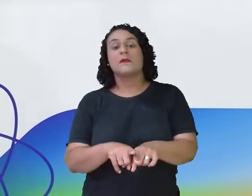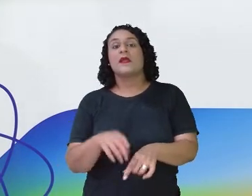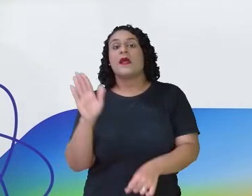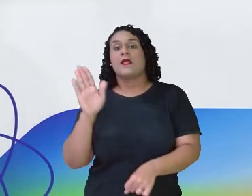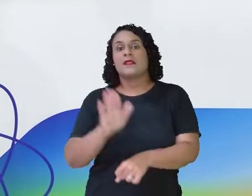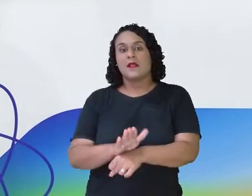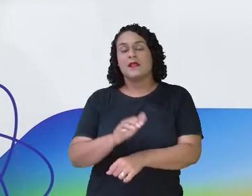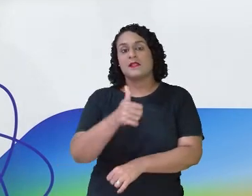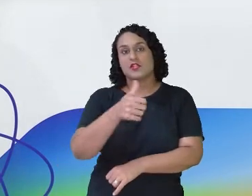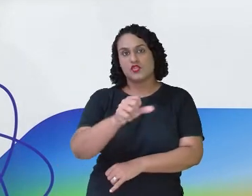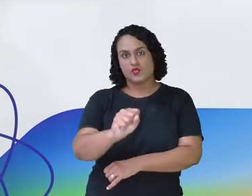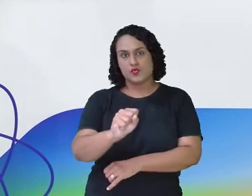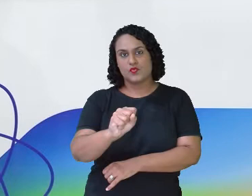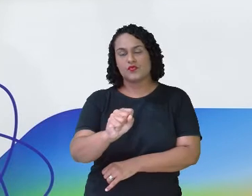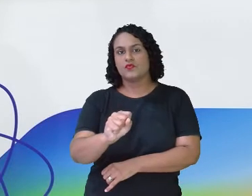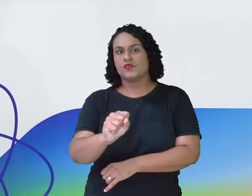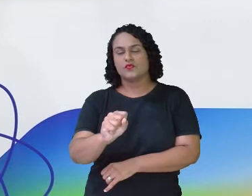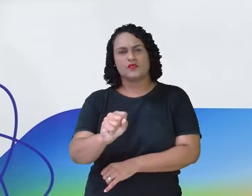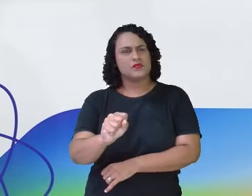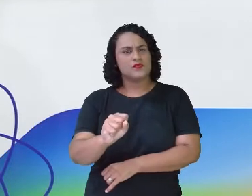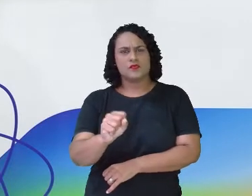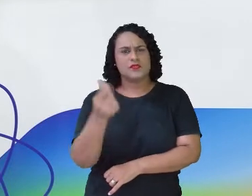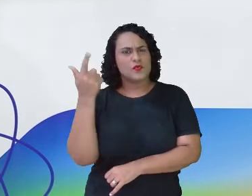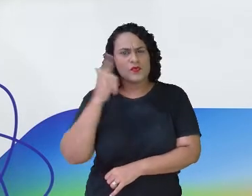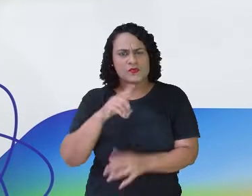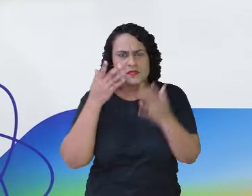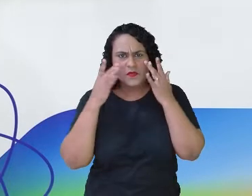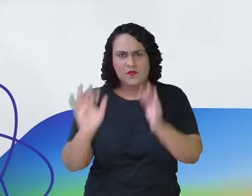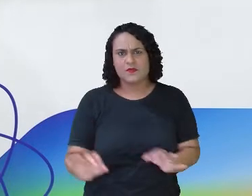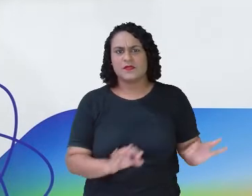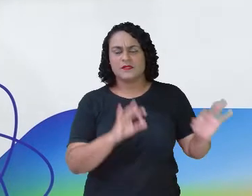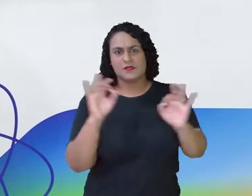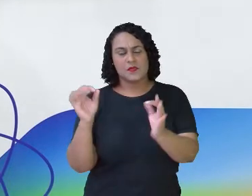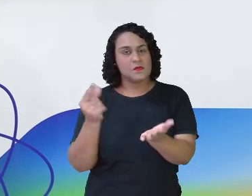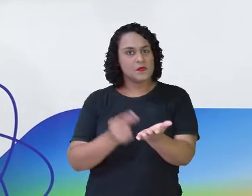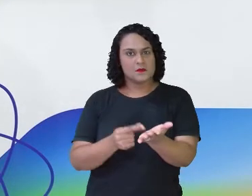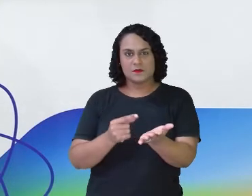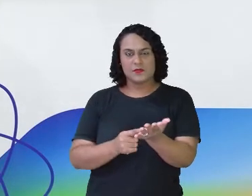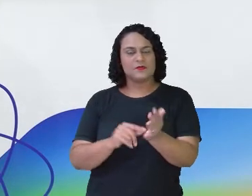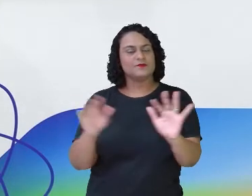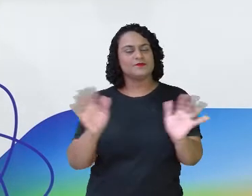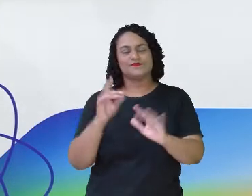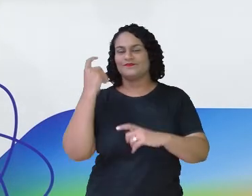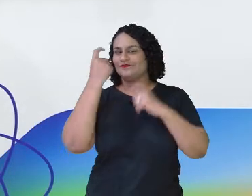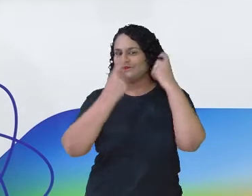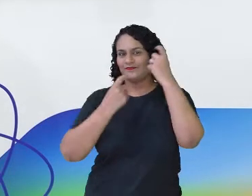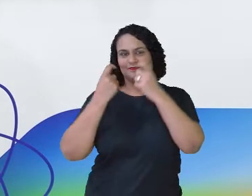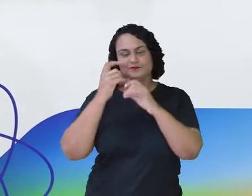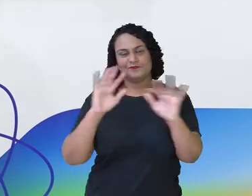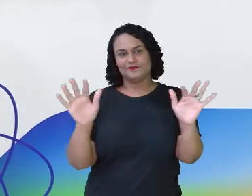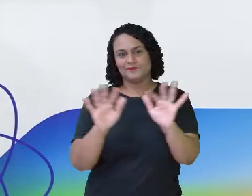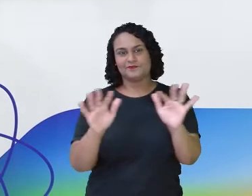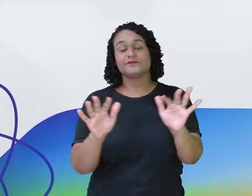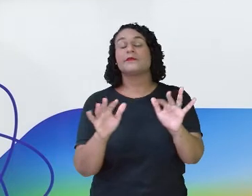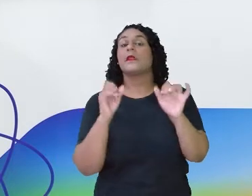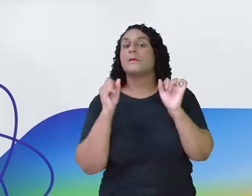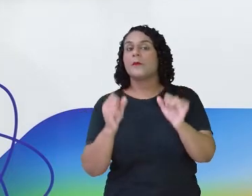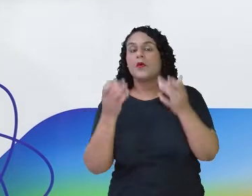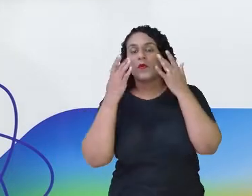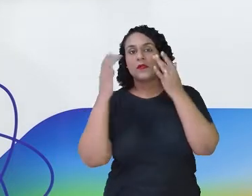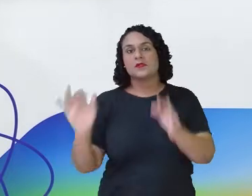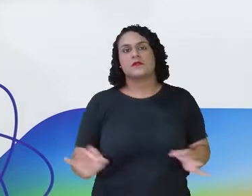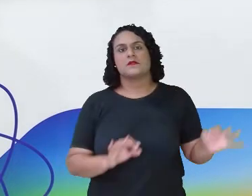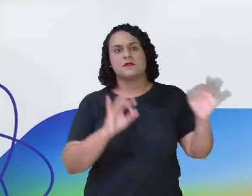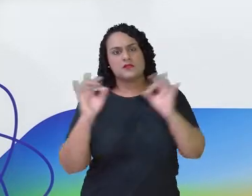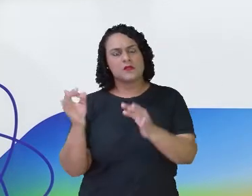reprise. Também não assistiu pelo aplicativo do Educa Recife? Não se preocupe, você pode assistir a aula de